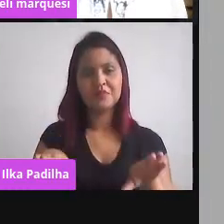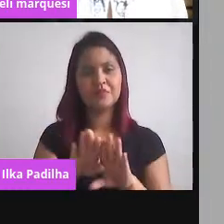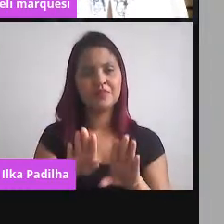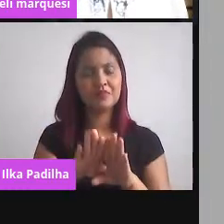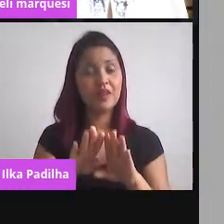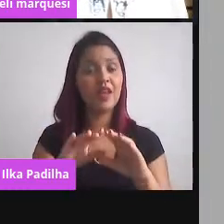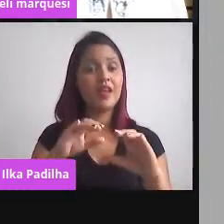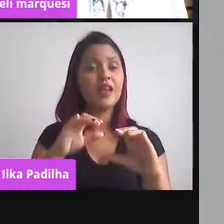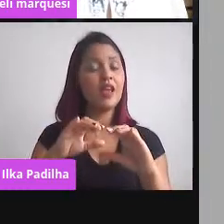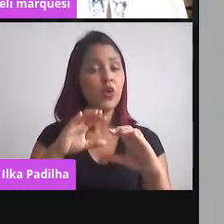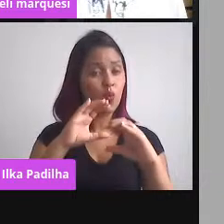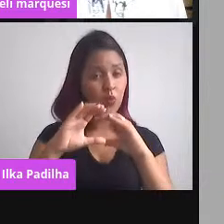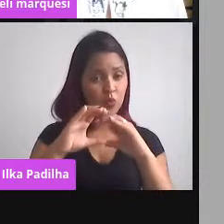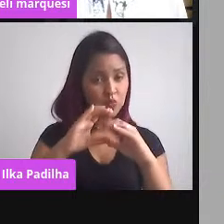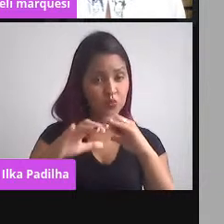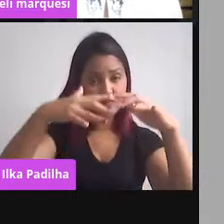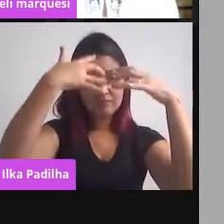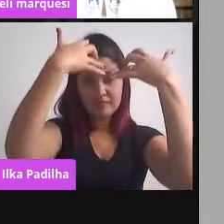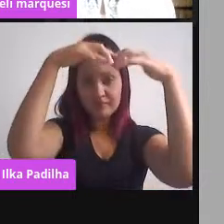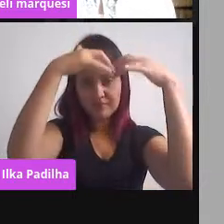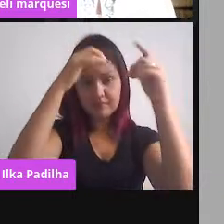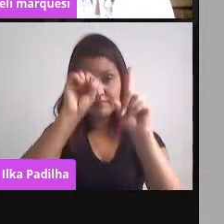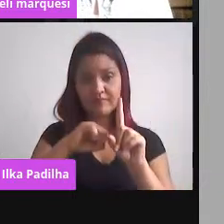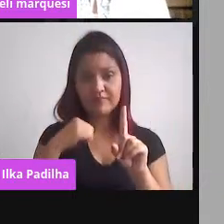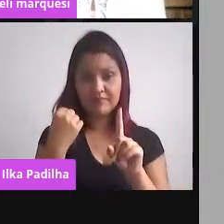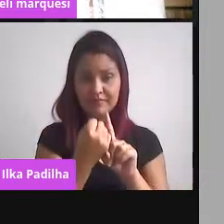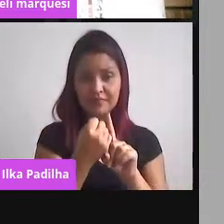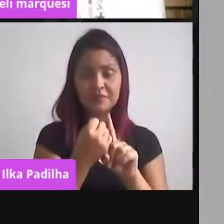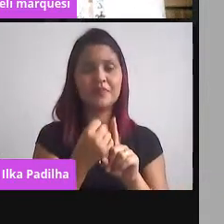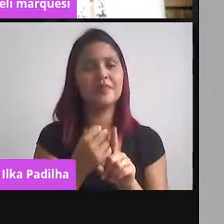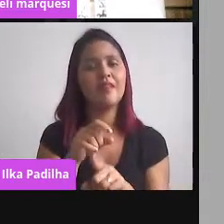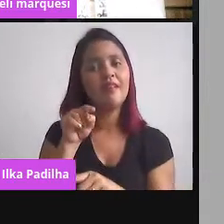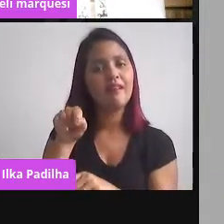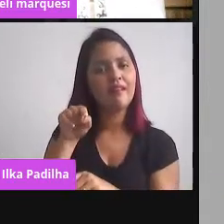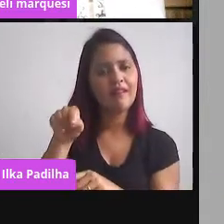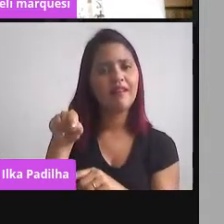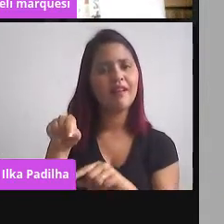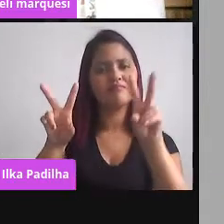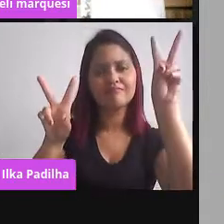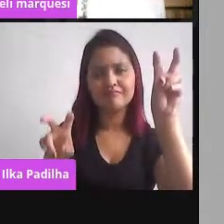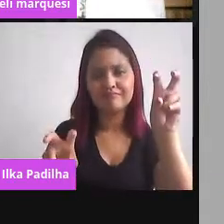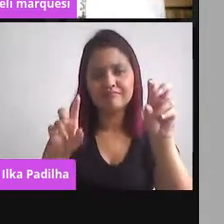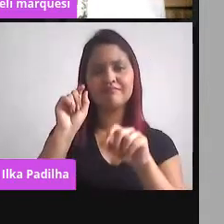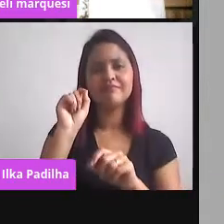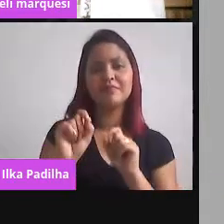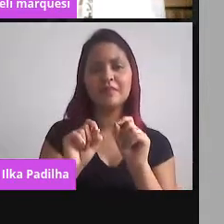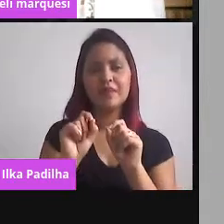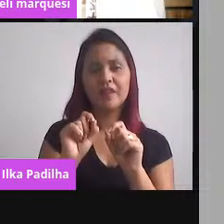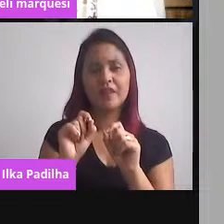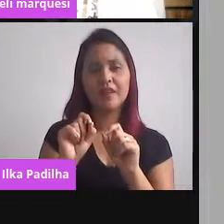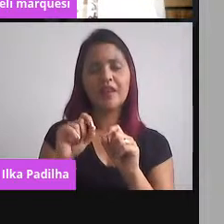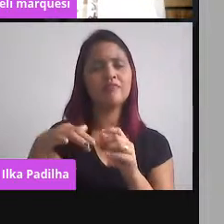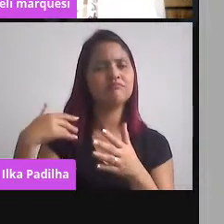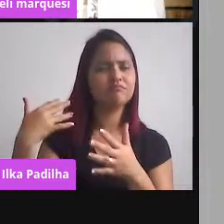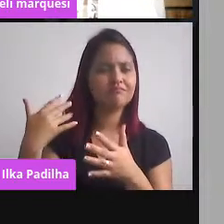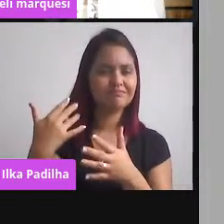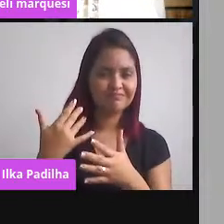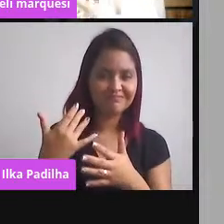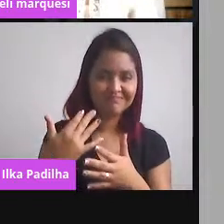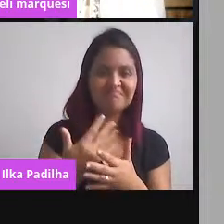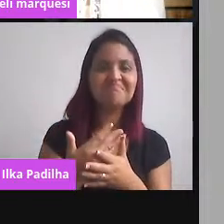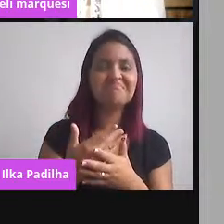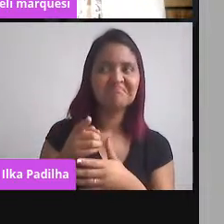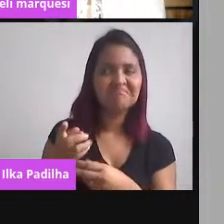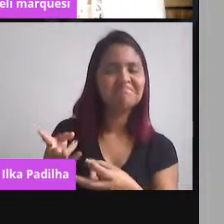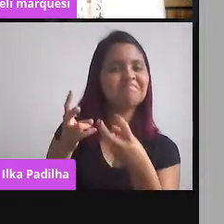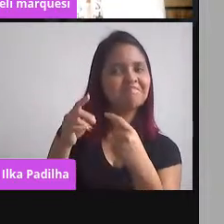sociais. E, evidentemente, que esse pensamento, ele vem se instaurando no decorrer